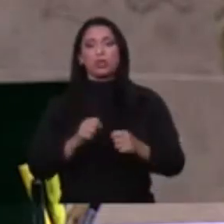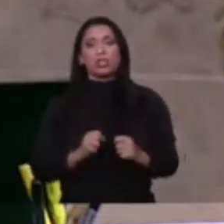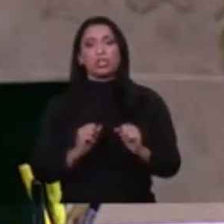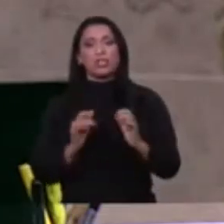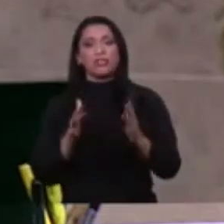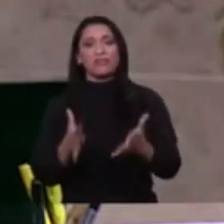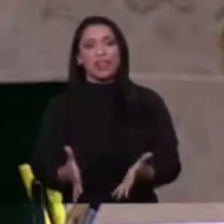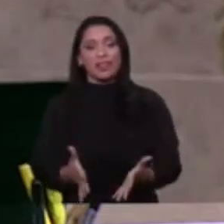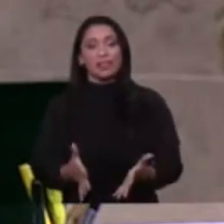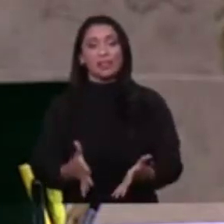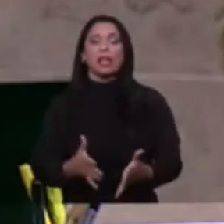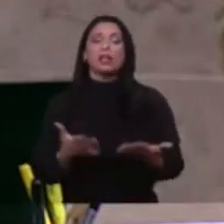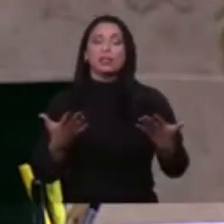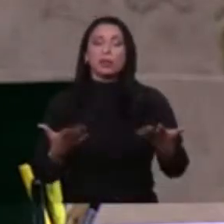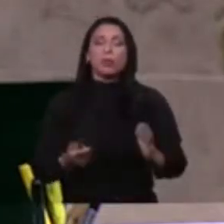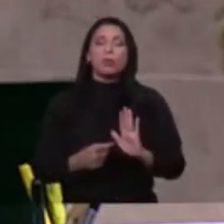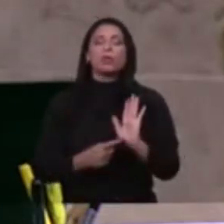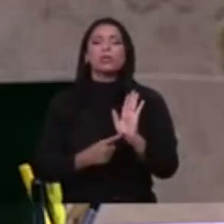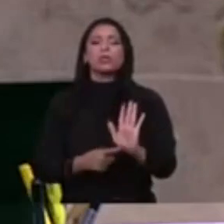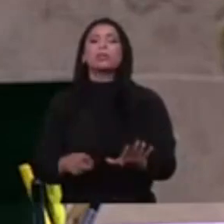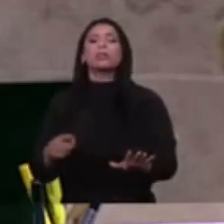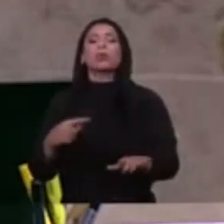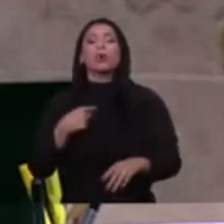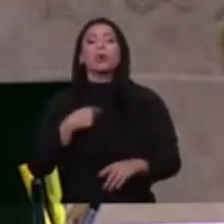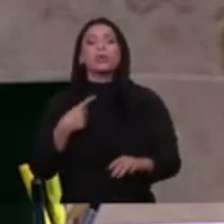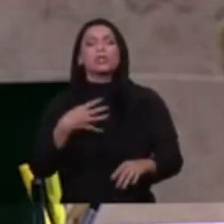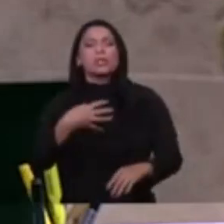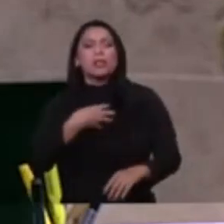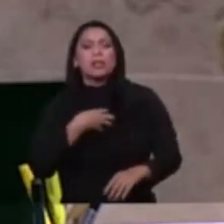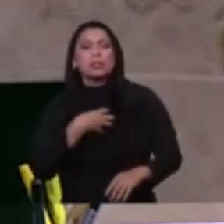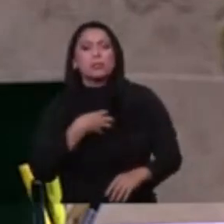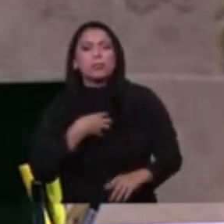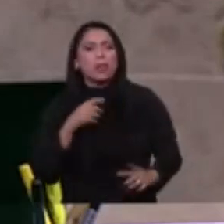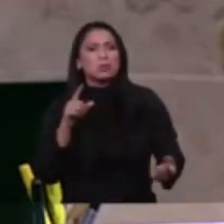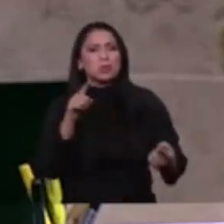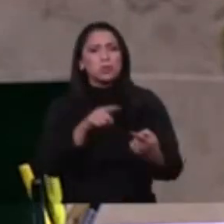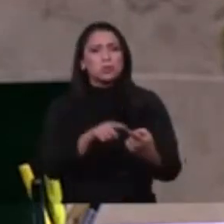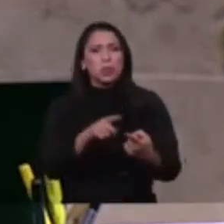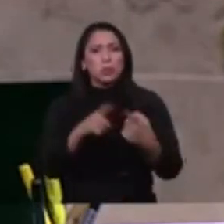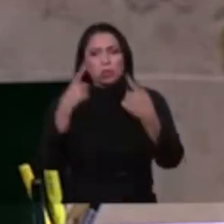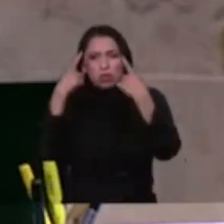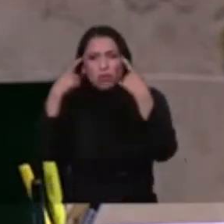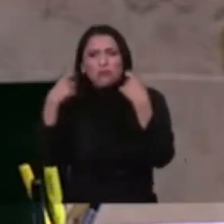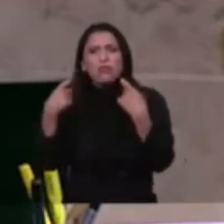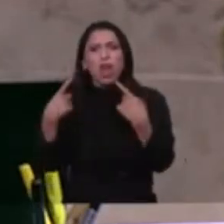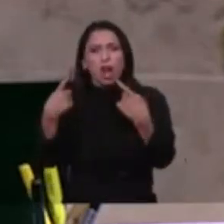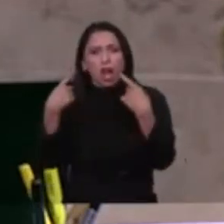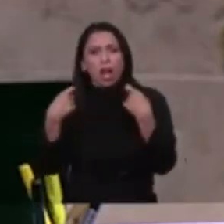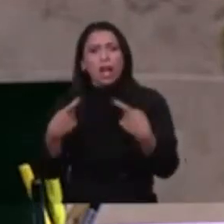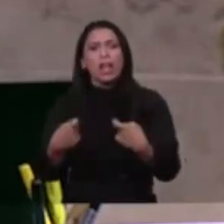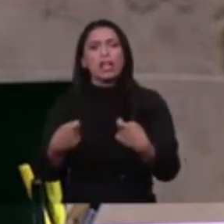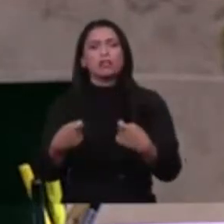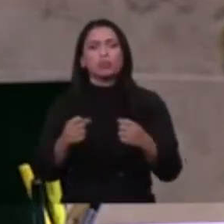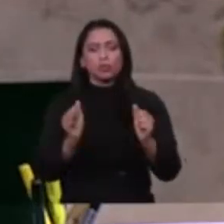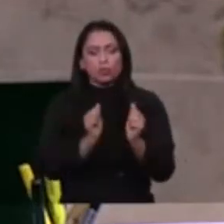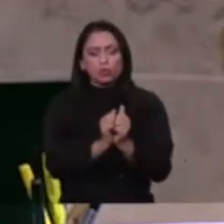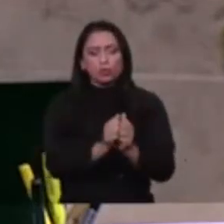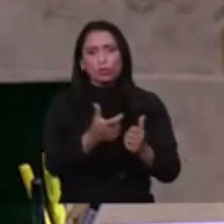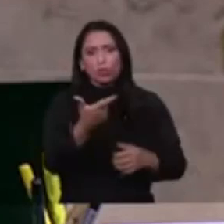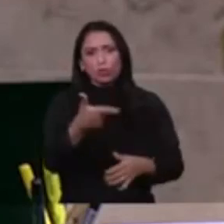manifesto assentimento e concordância com os propósitos hostis e violentos dos demais